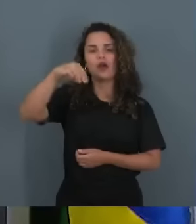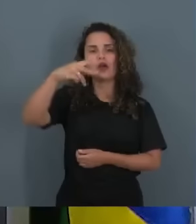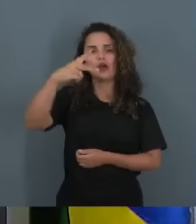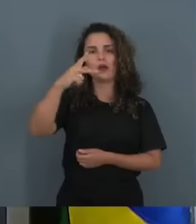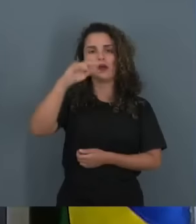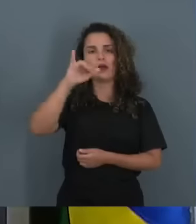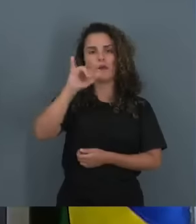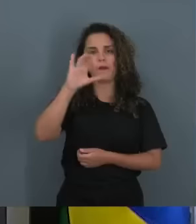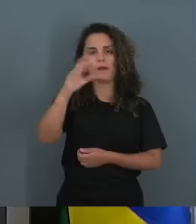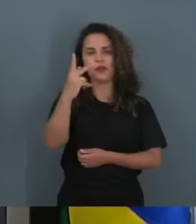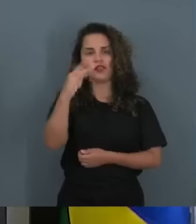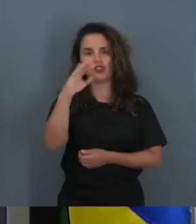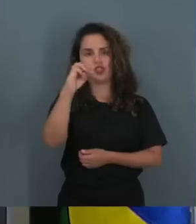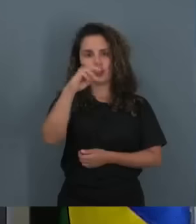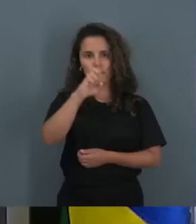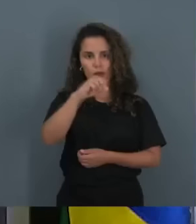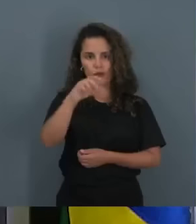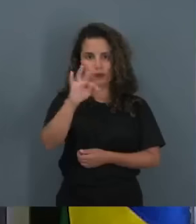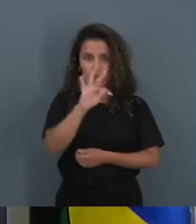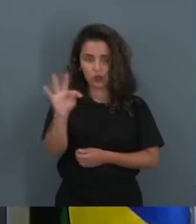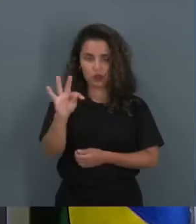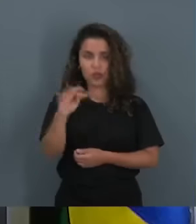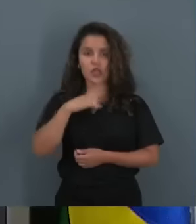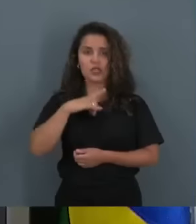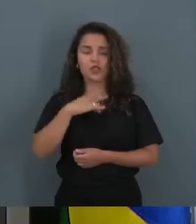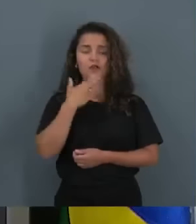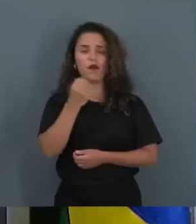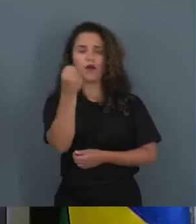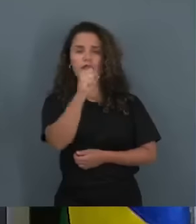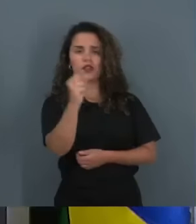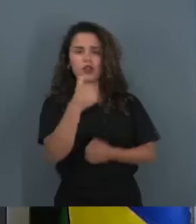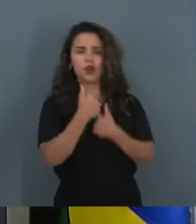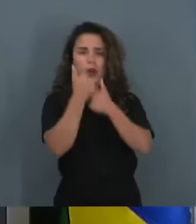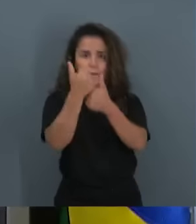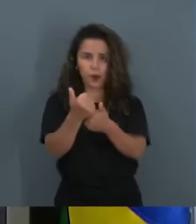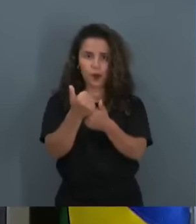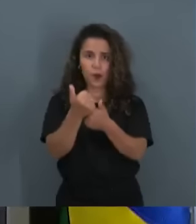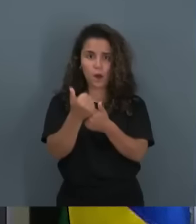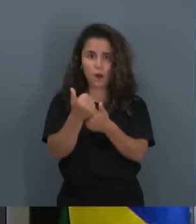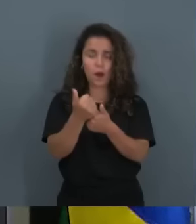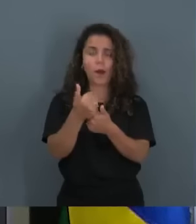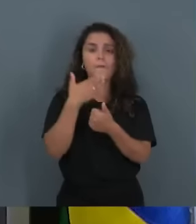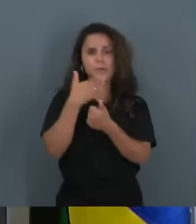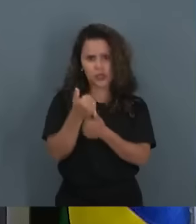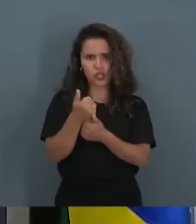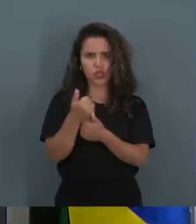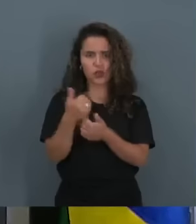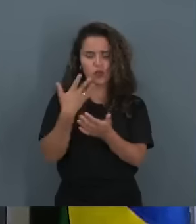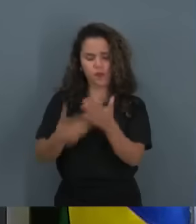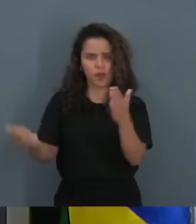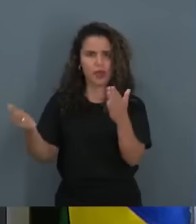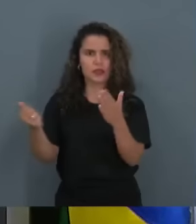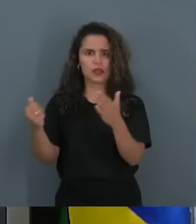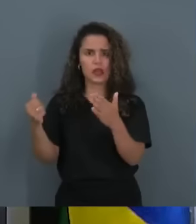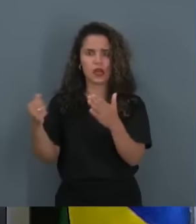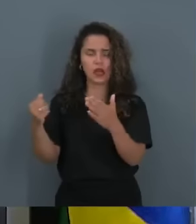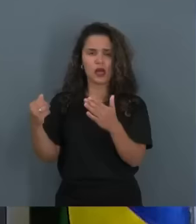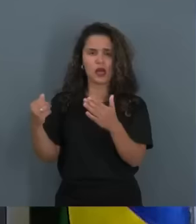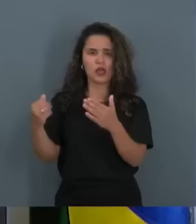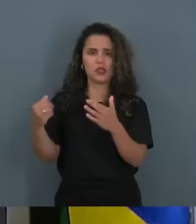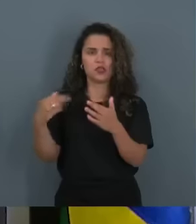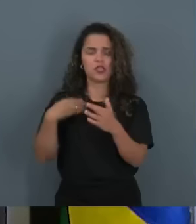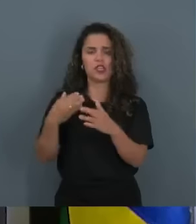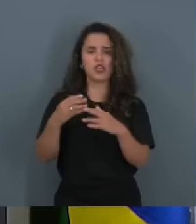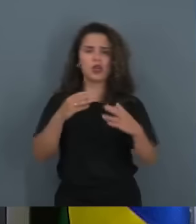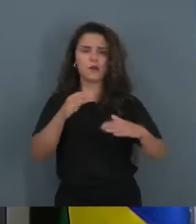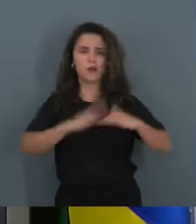tiver 81 assinaturas de apoio a pedido de impeachment, em um pedido, que é aquele super pedido de impeachment